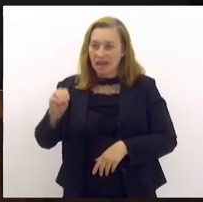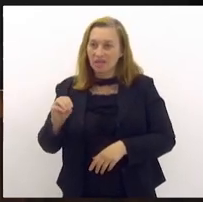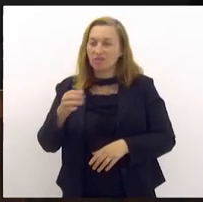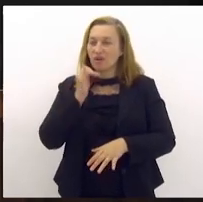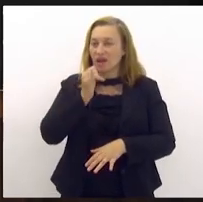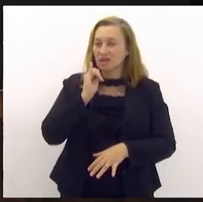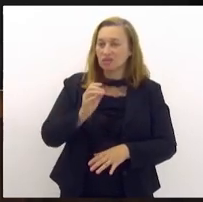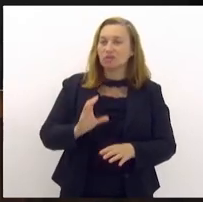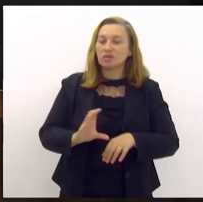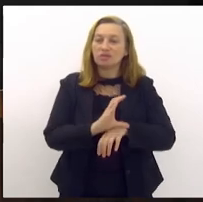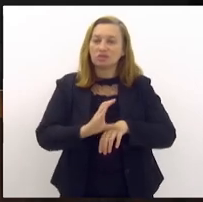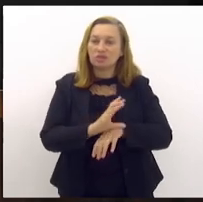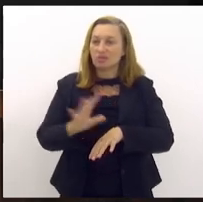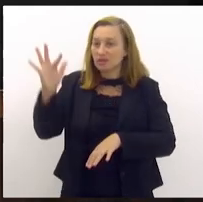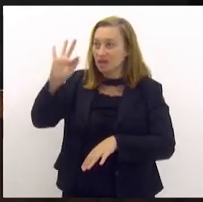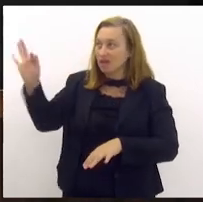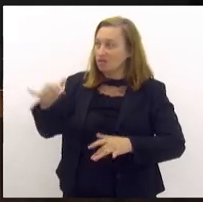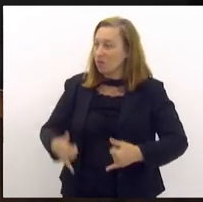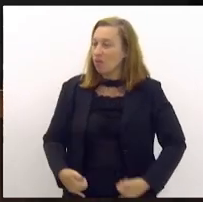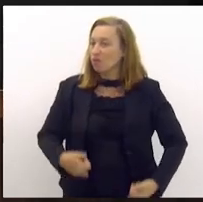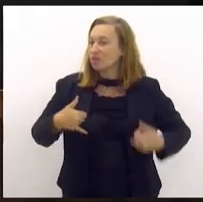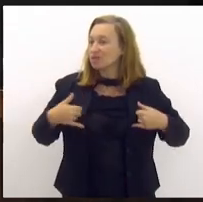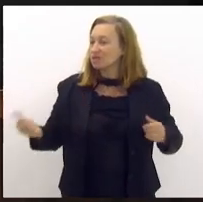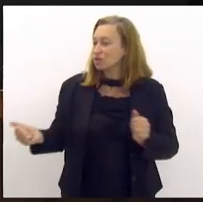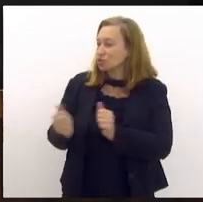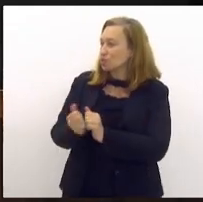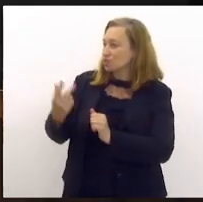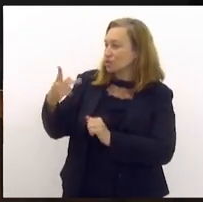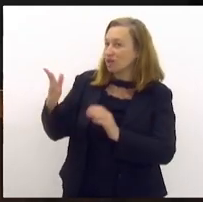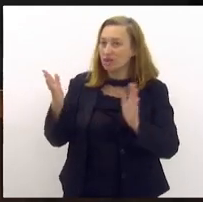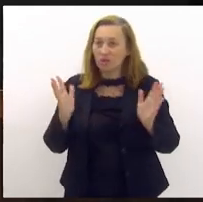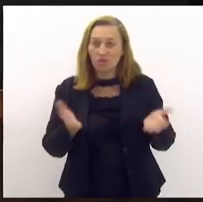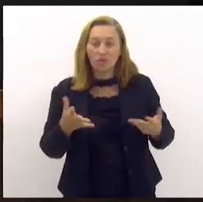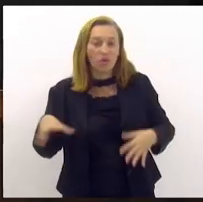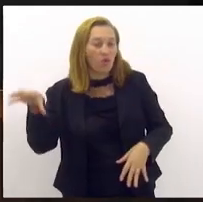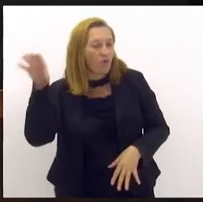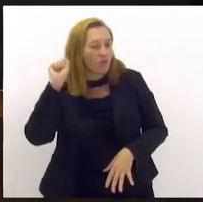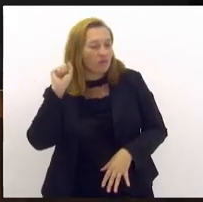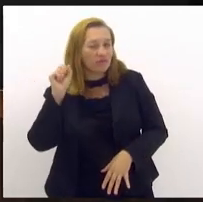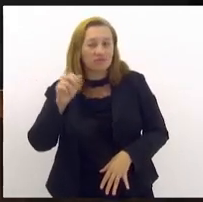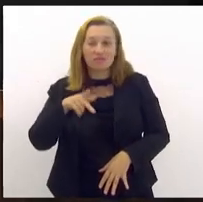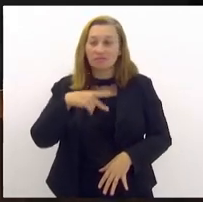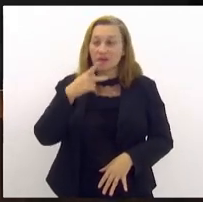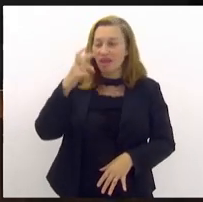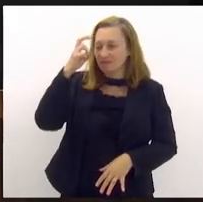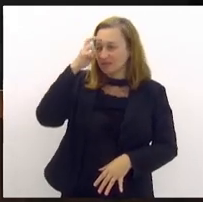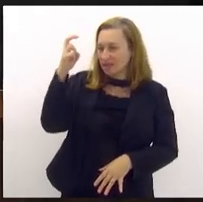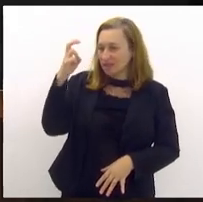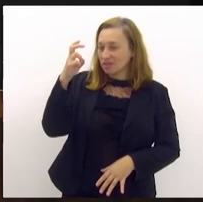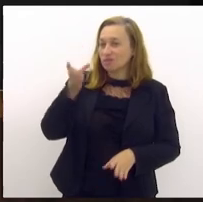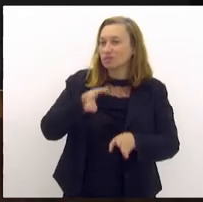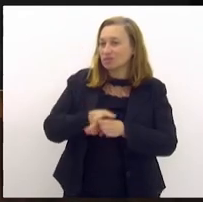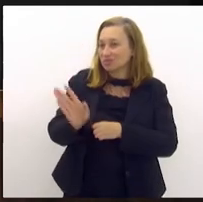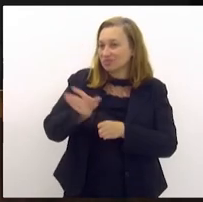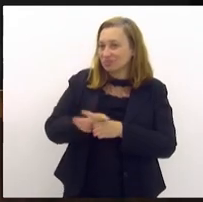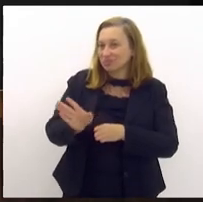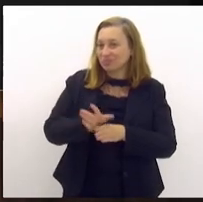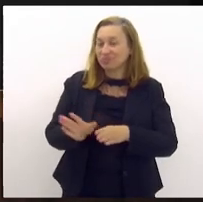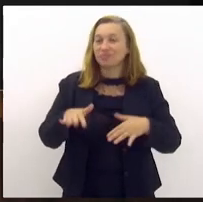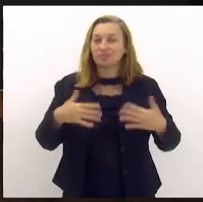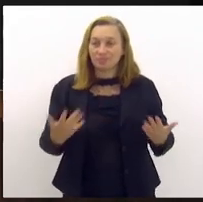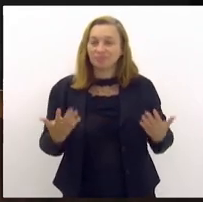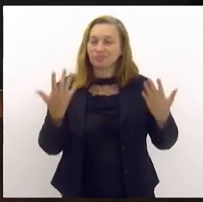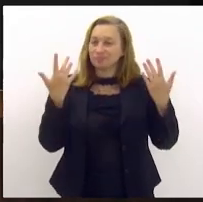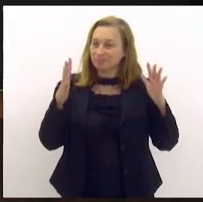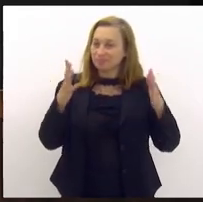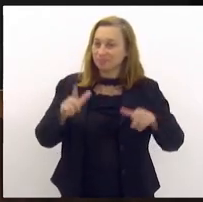Constituição Federal. Eu tive a honra de estar ao lado dele hoje, ouvindo suas sábias palavras e suas orientações. E condecorar